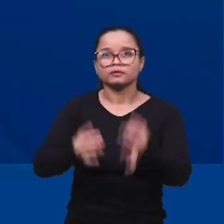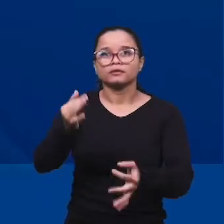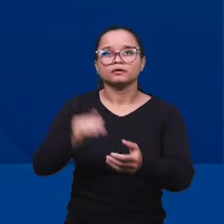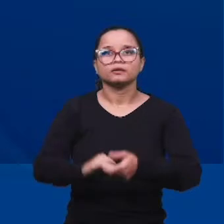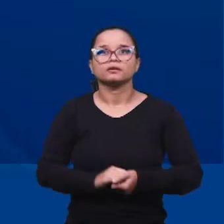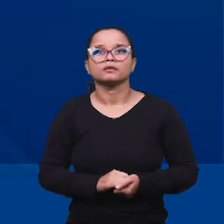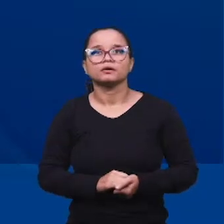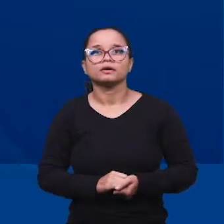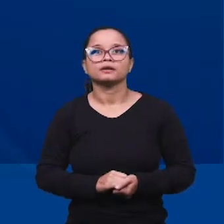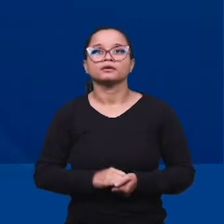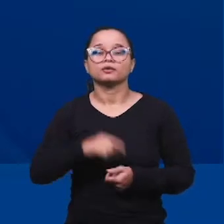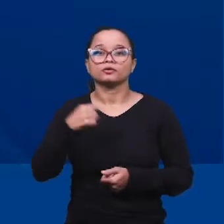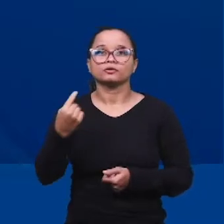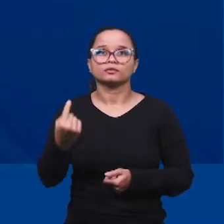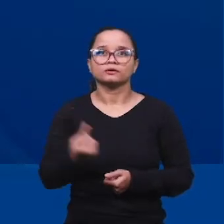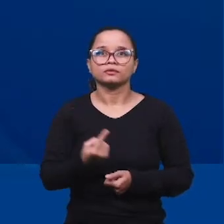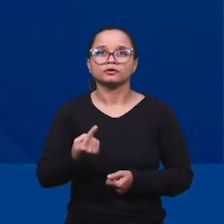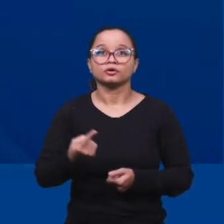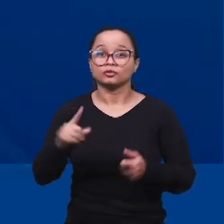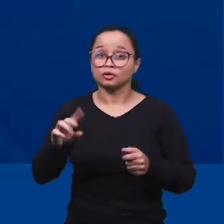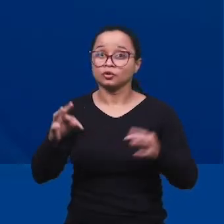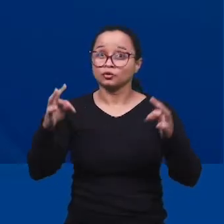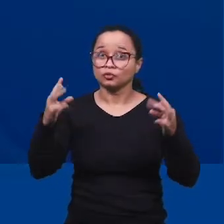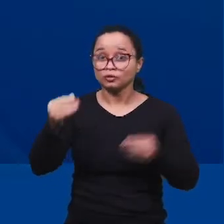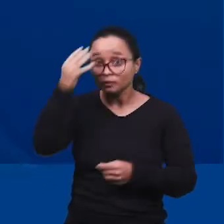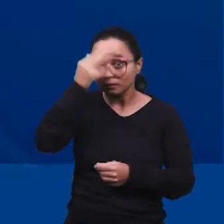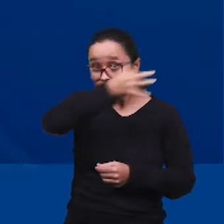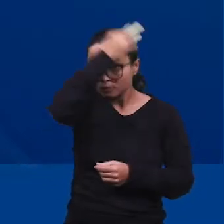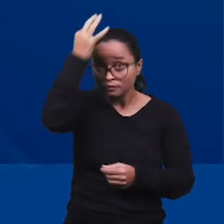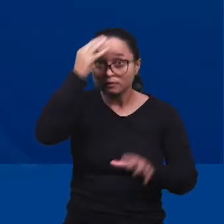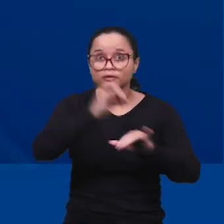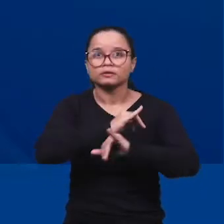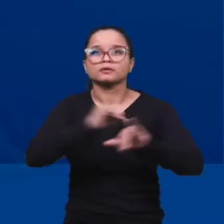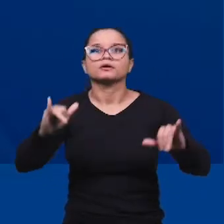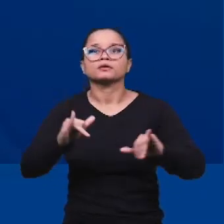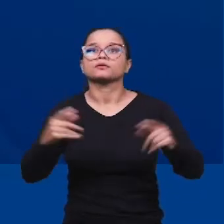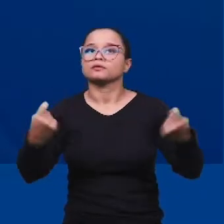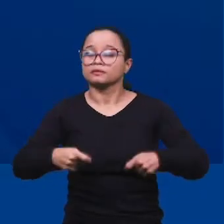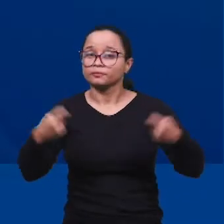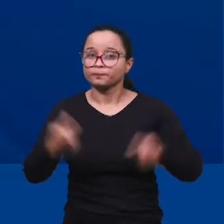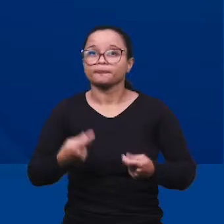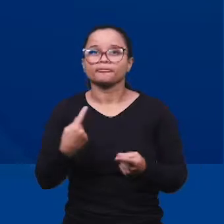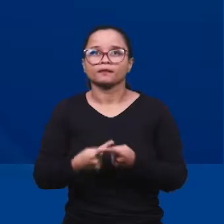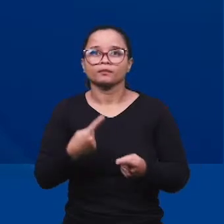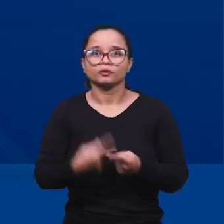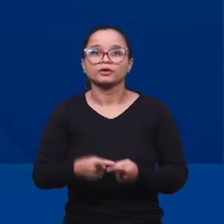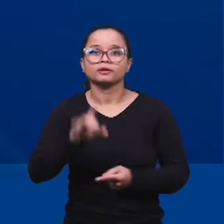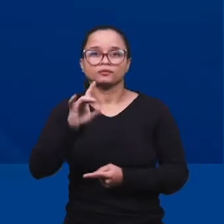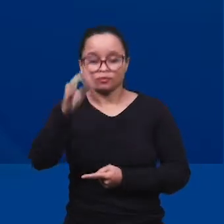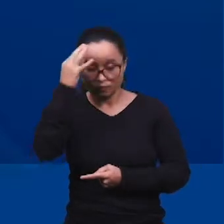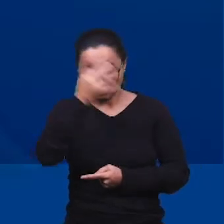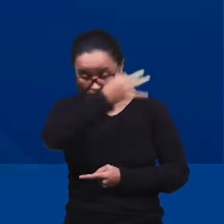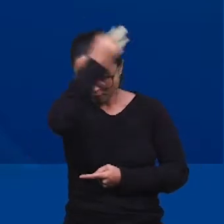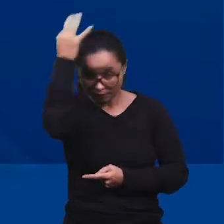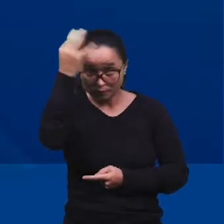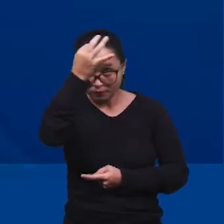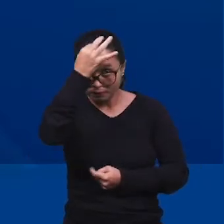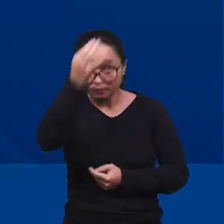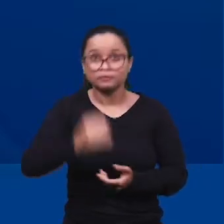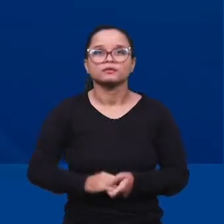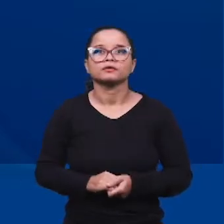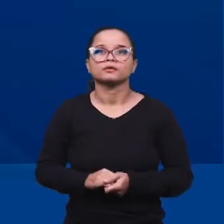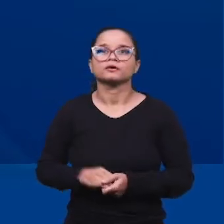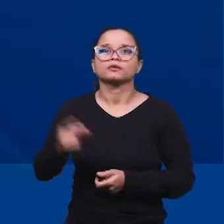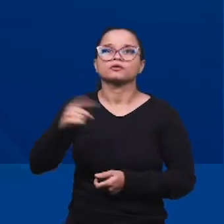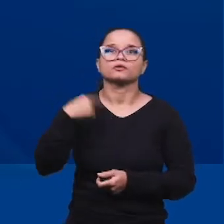Quem tem ouvidos ouça o que o Espírito diz às igrejas, que é uma expressão diversas vezes citada. Pois somente através do Espírito Santo conseguimos entender o